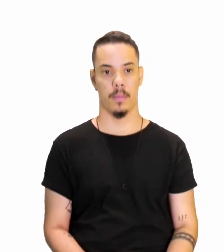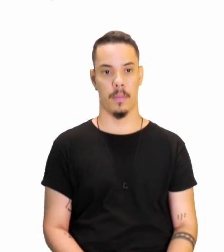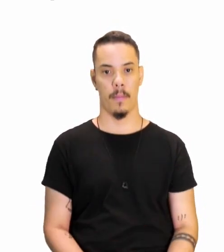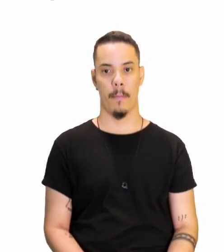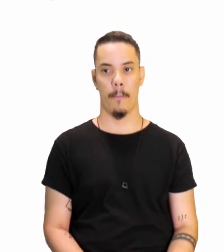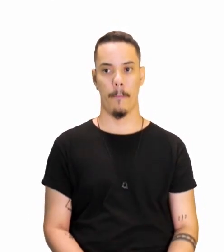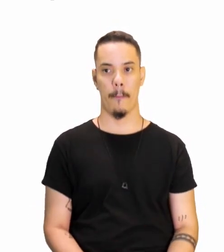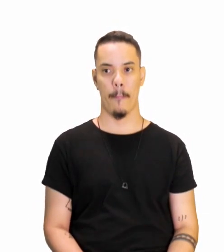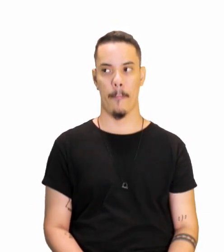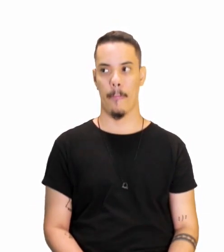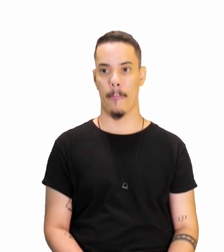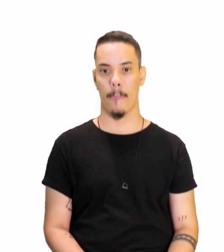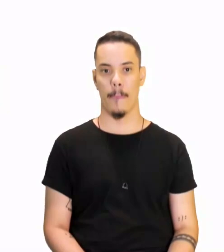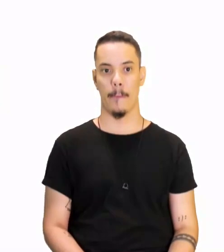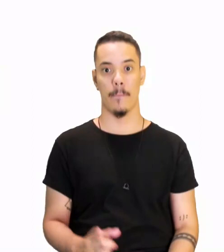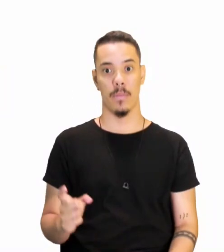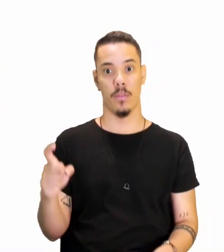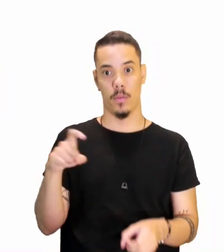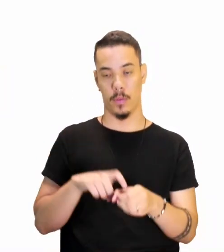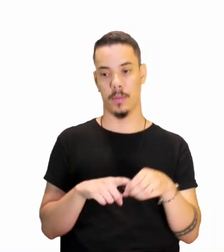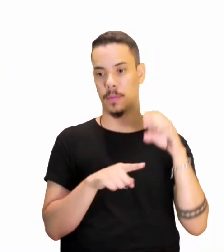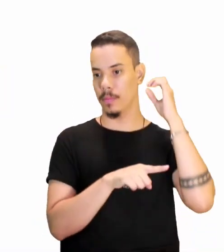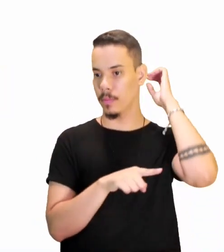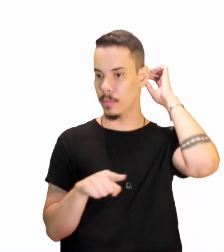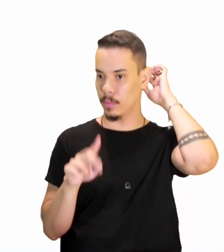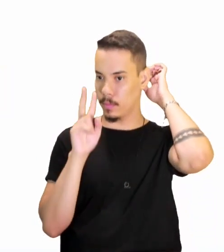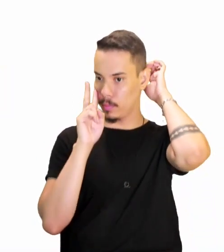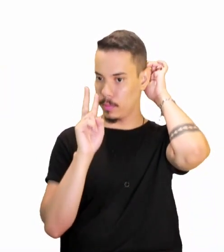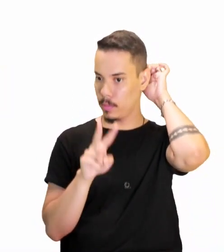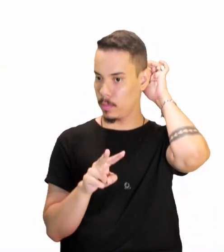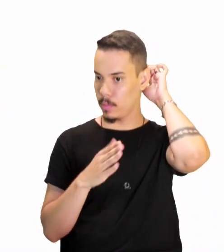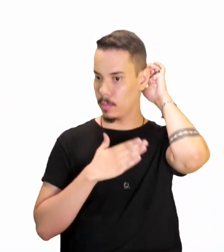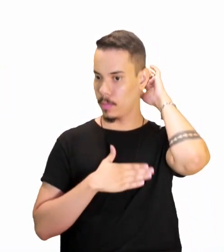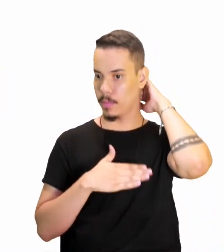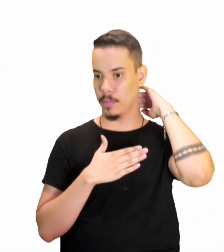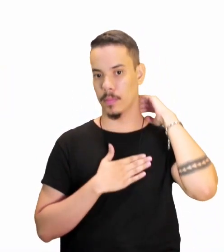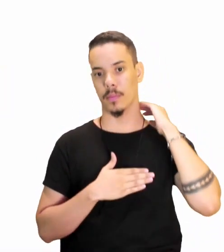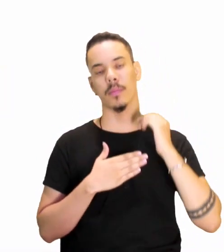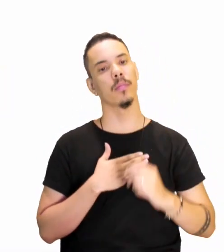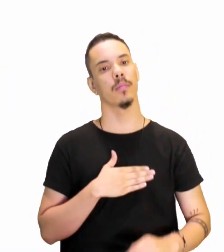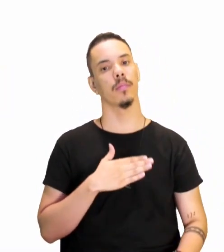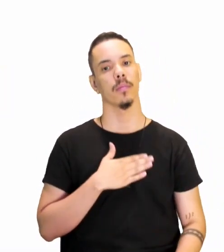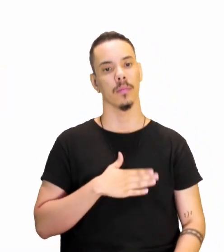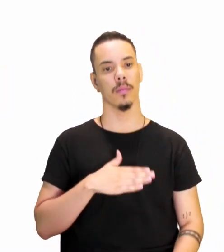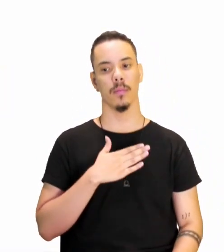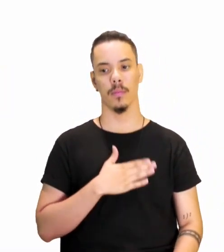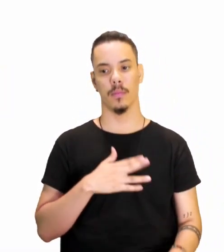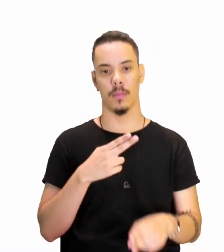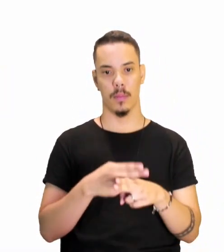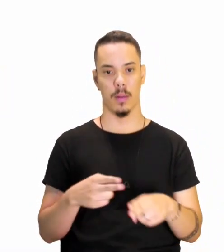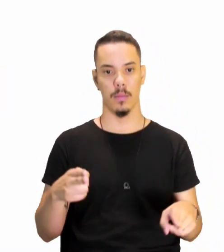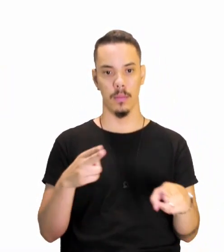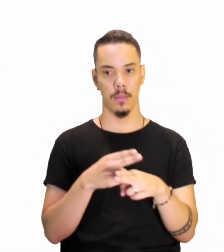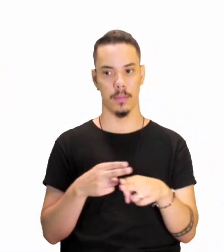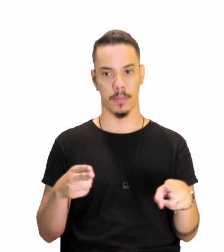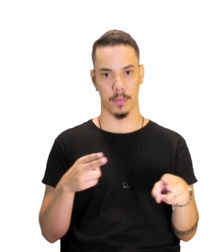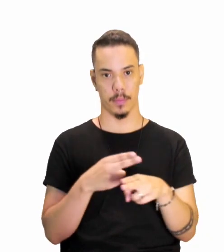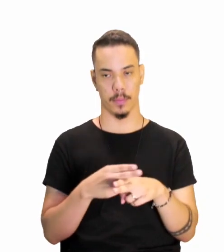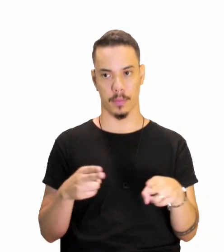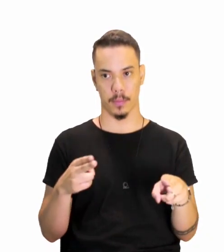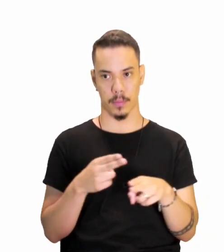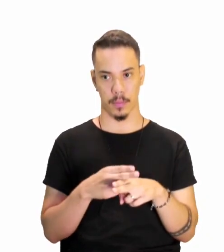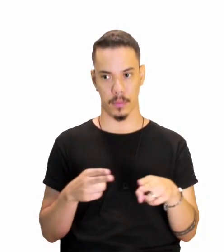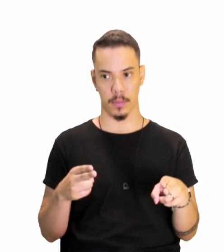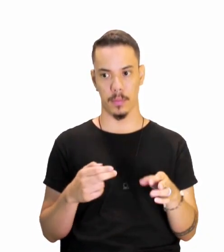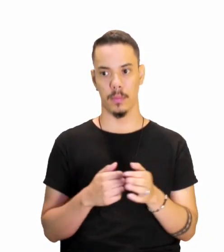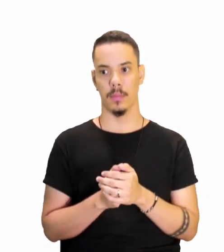para fazer a releitura aqui, vocês vão olhar com calma, tá bom? Discreta e formosíssima